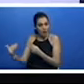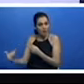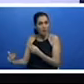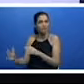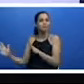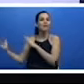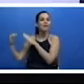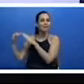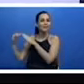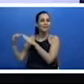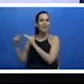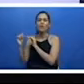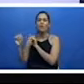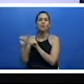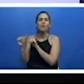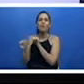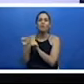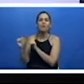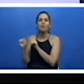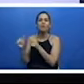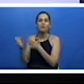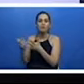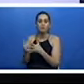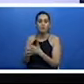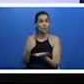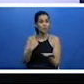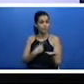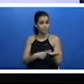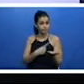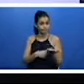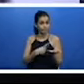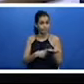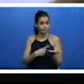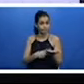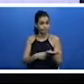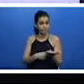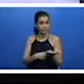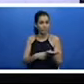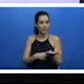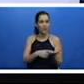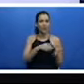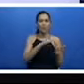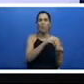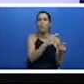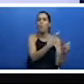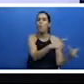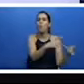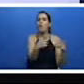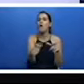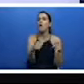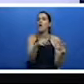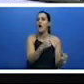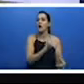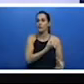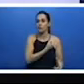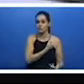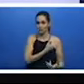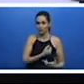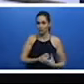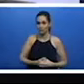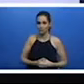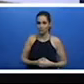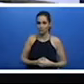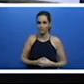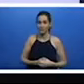vai ver o que está mudando de acordo com a posição do termo. E essa coisa que